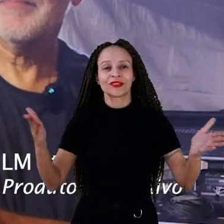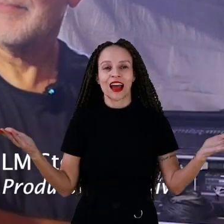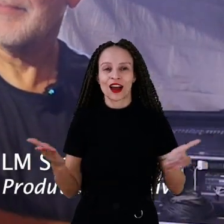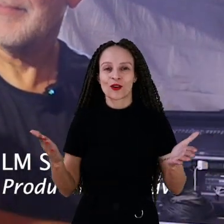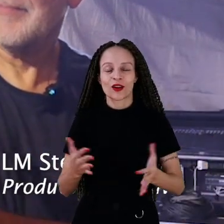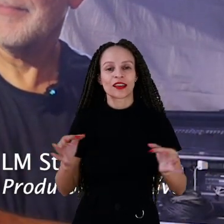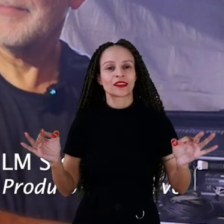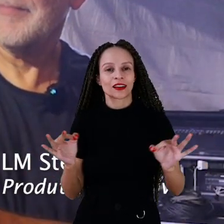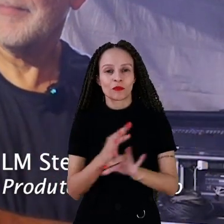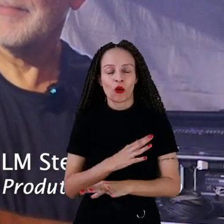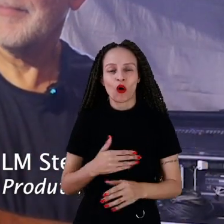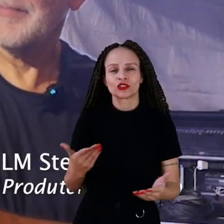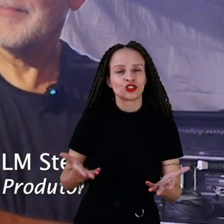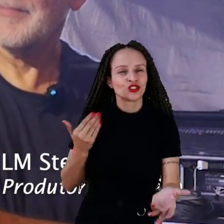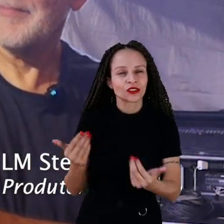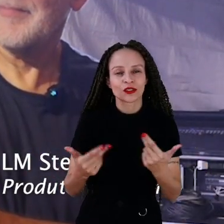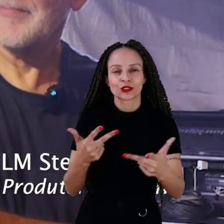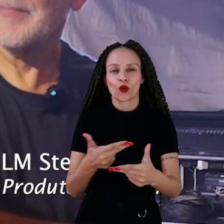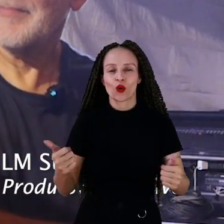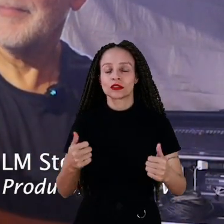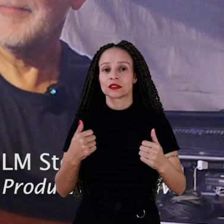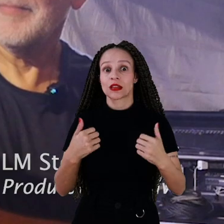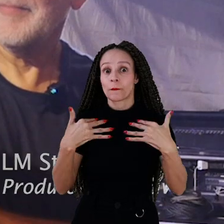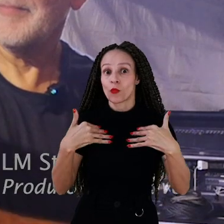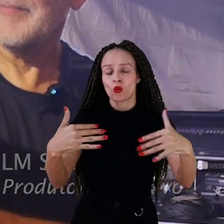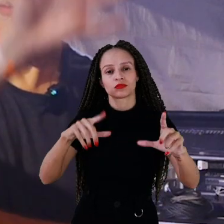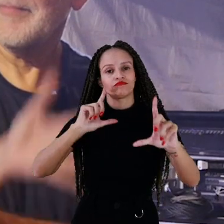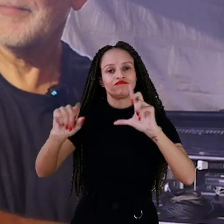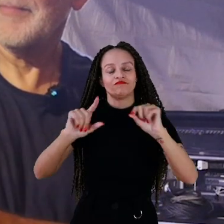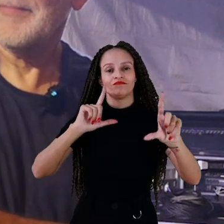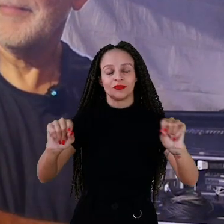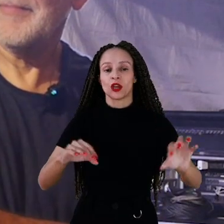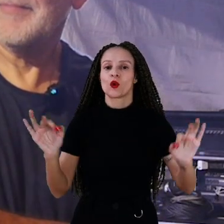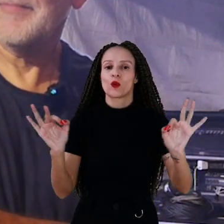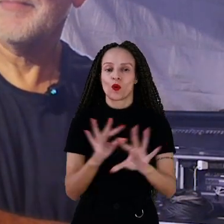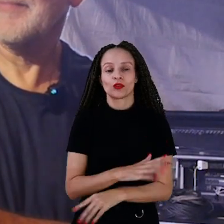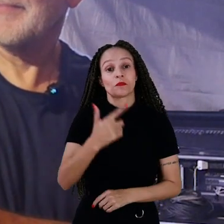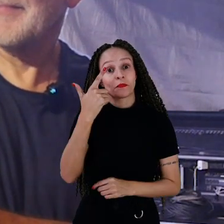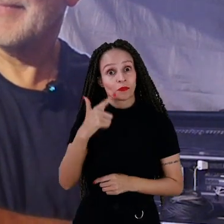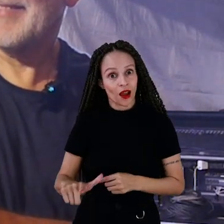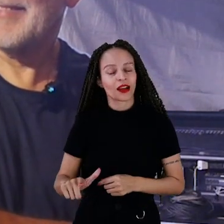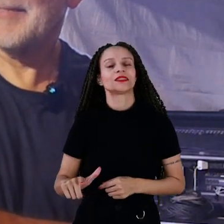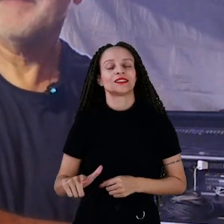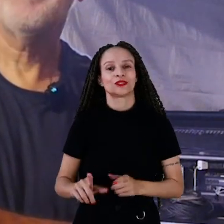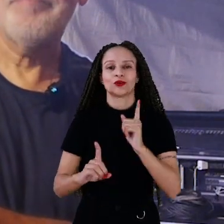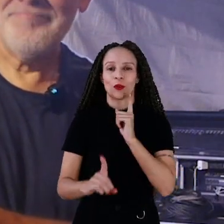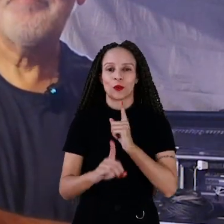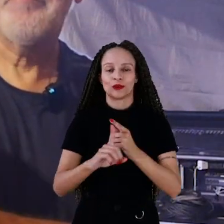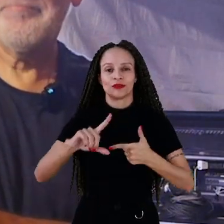E agora, ó, o baile já acabou, o pessoal já tá desmontando o palco, o público já foi. Lia Marque. E a gente concluiu mais